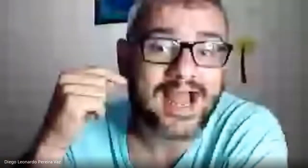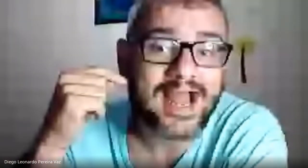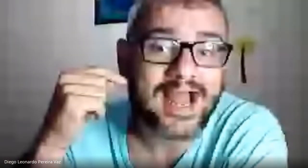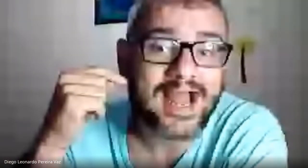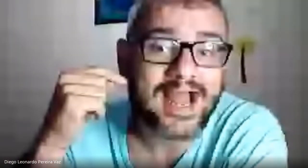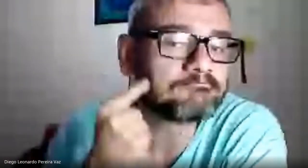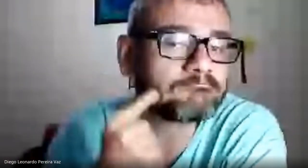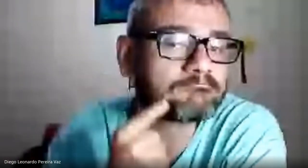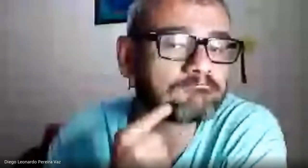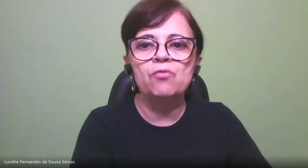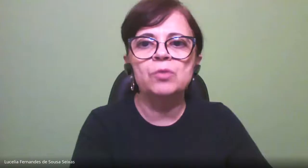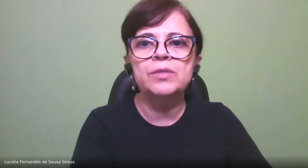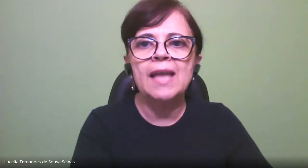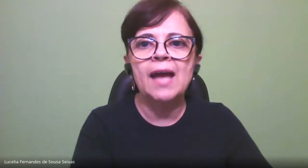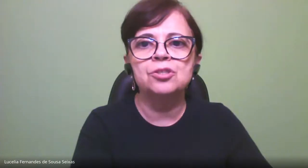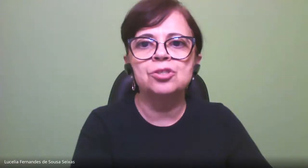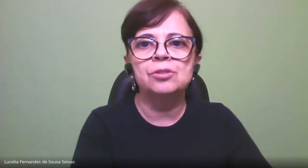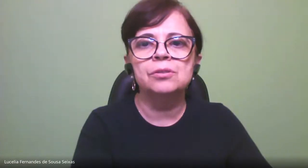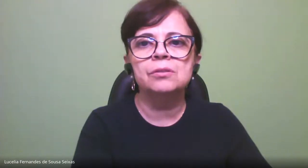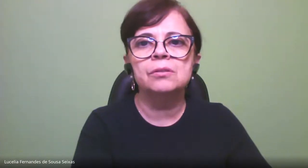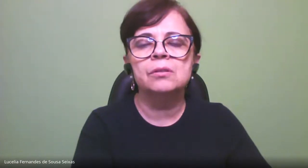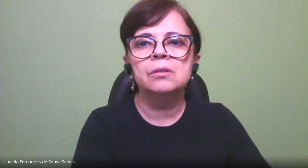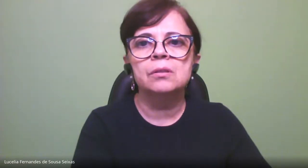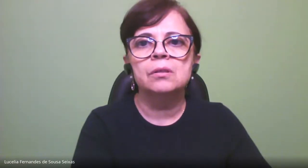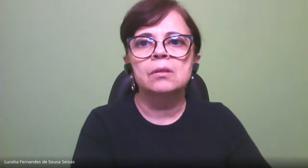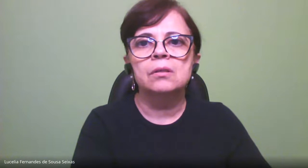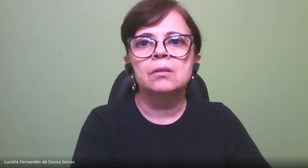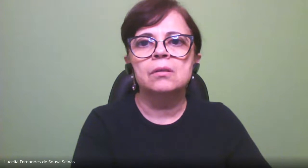Doutor Rosto, Beca. É, vocês estão vendo o slide?